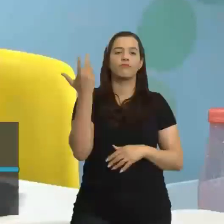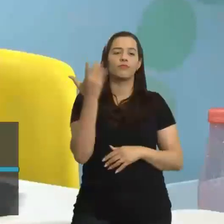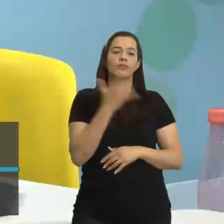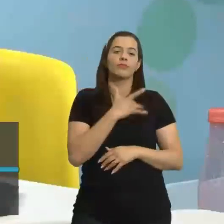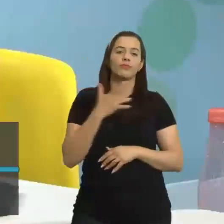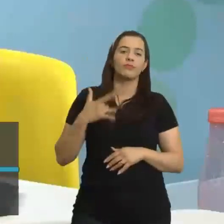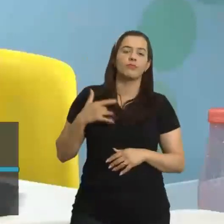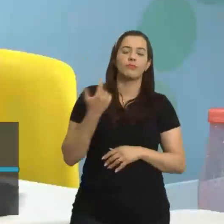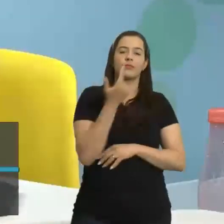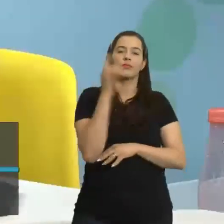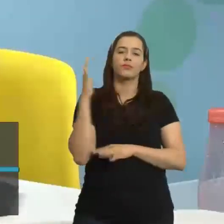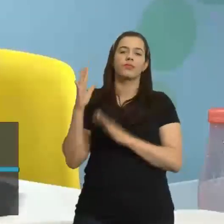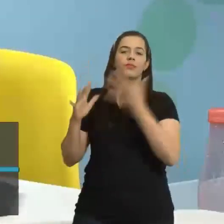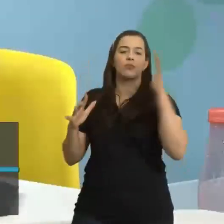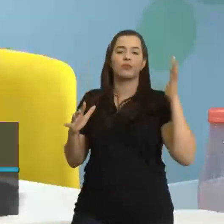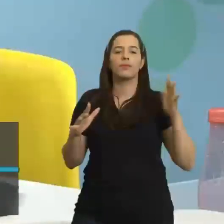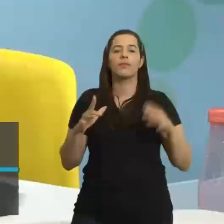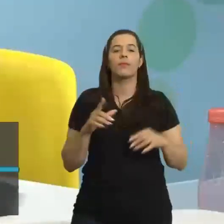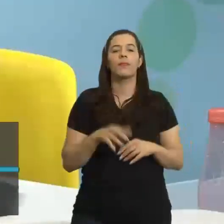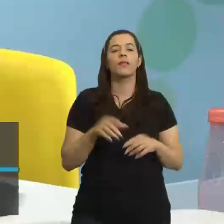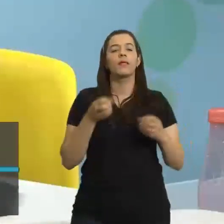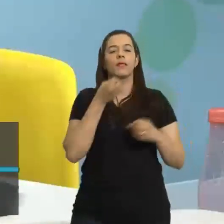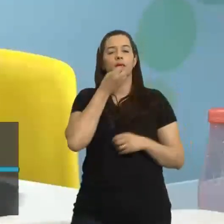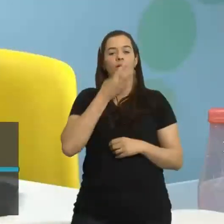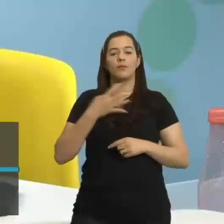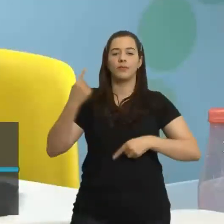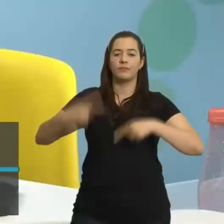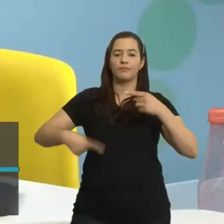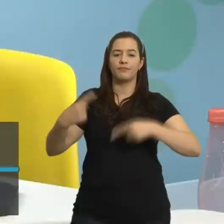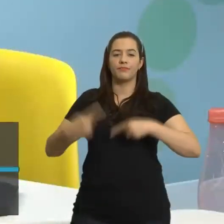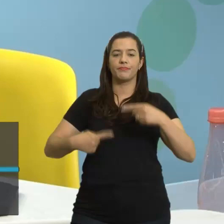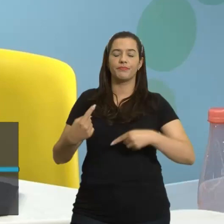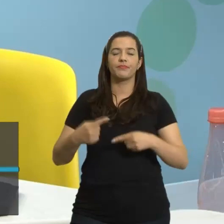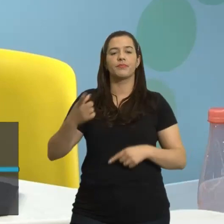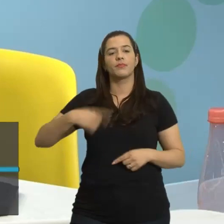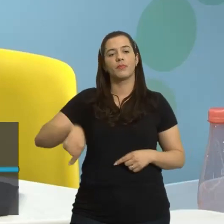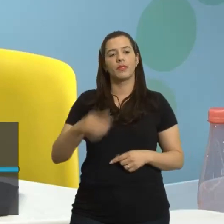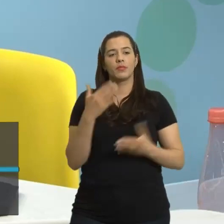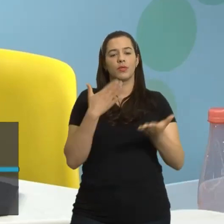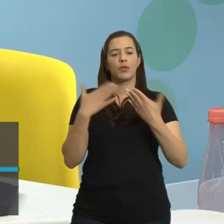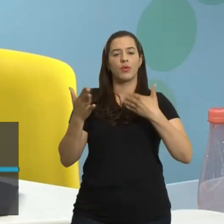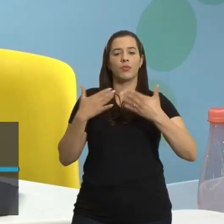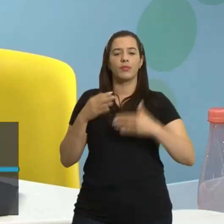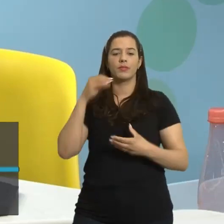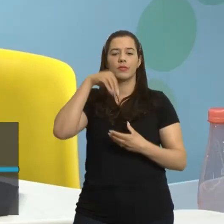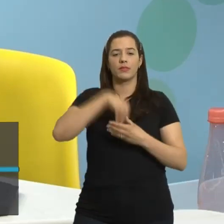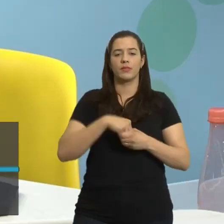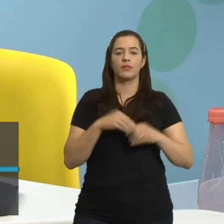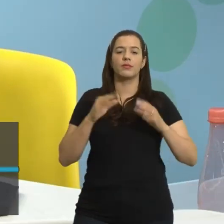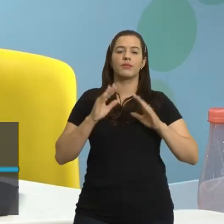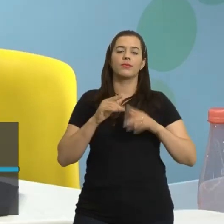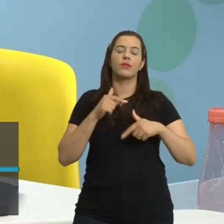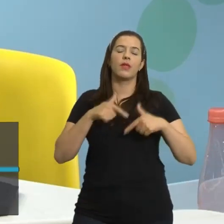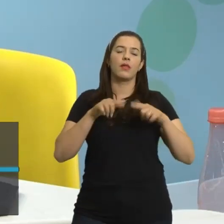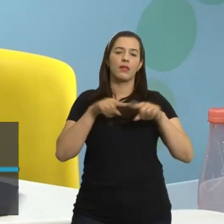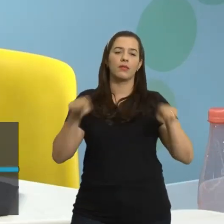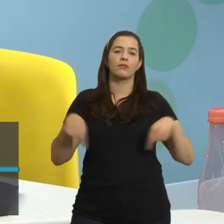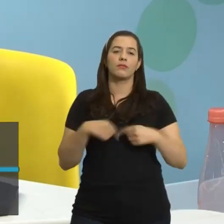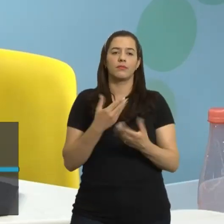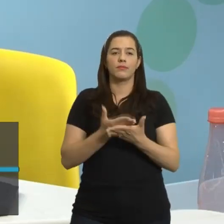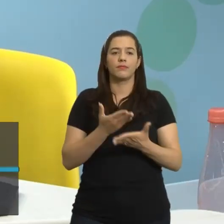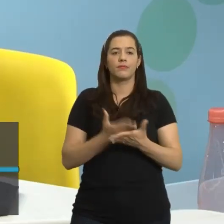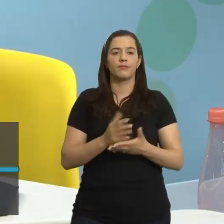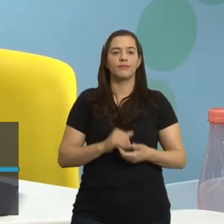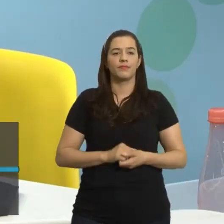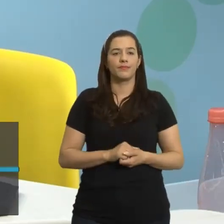consequências ambientais, e é uma boa polêmica aí para a gente discutir, para debater com os nossos estudantes.